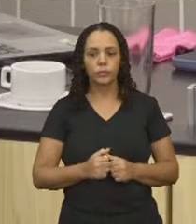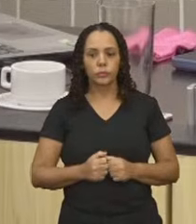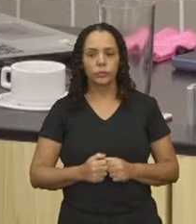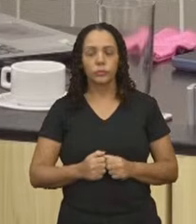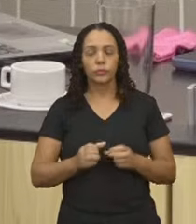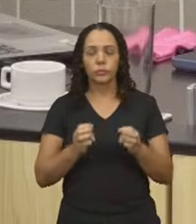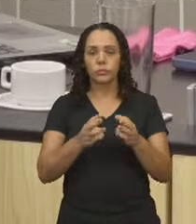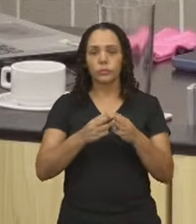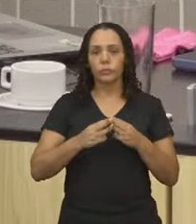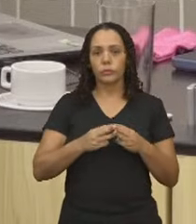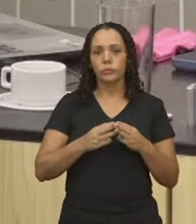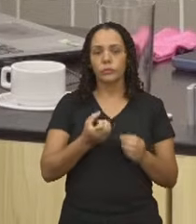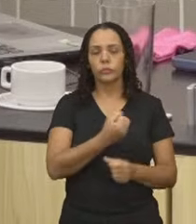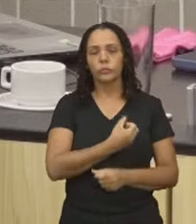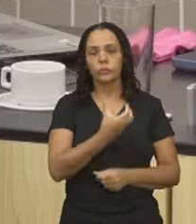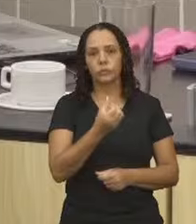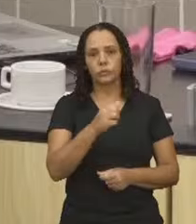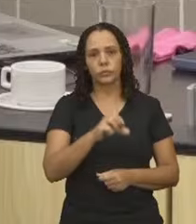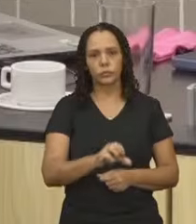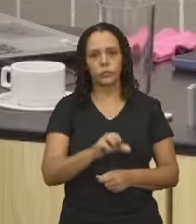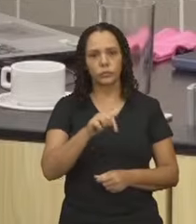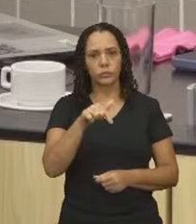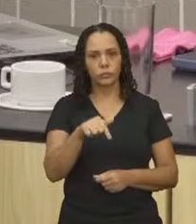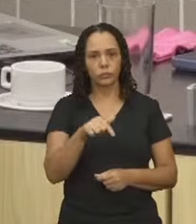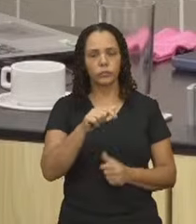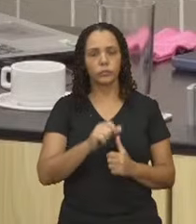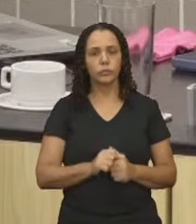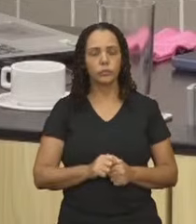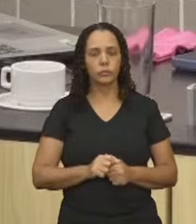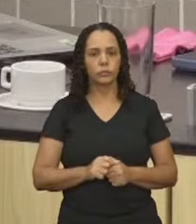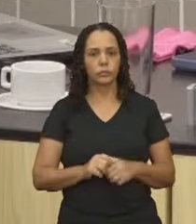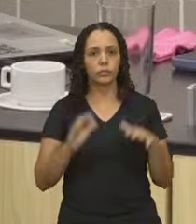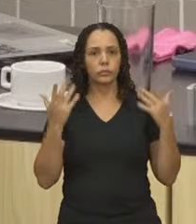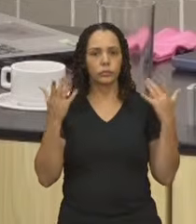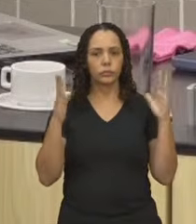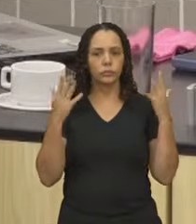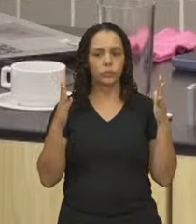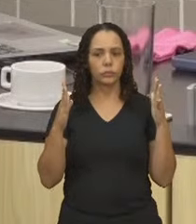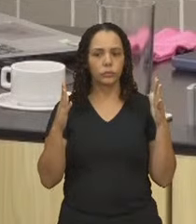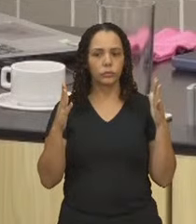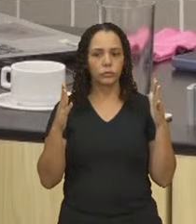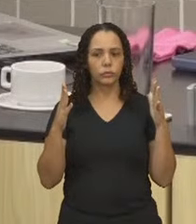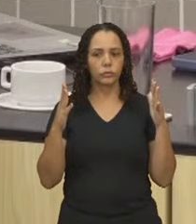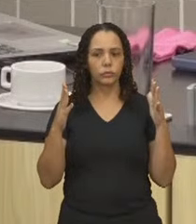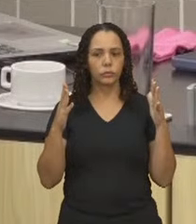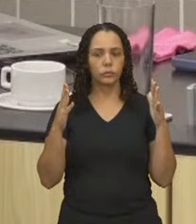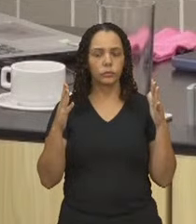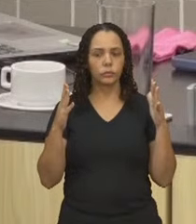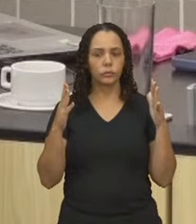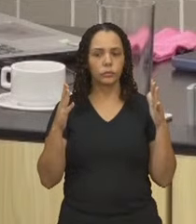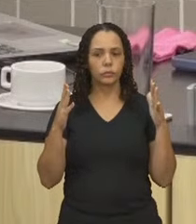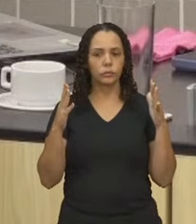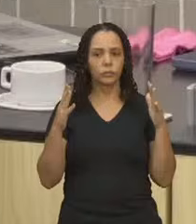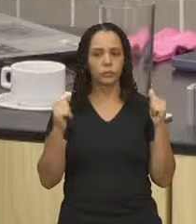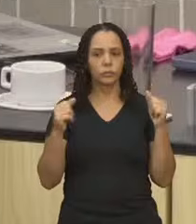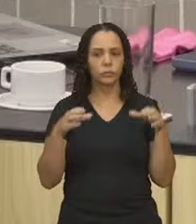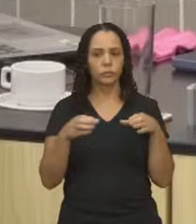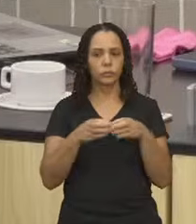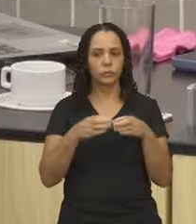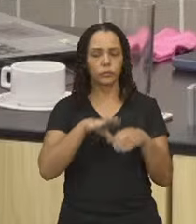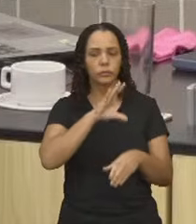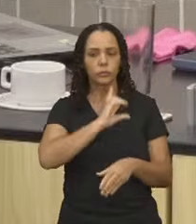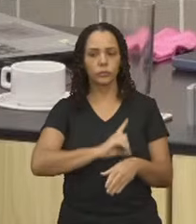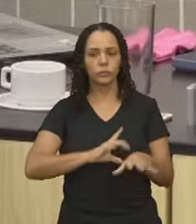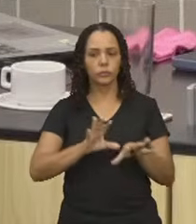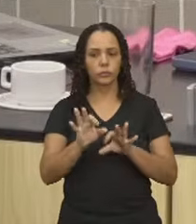Lua. Moção 697, moção congratulatória à equipe da diretoria